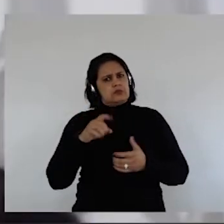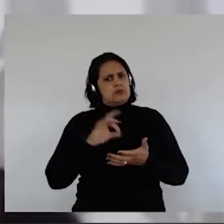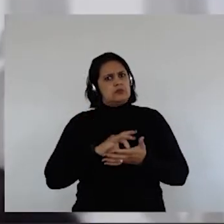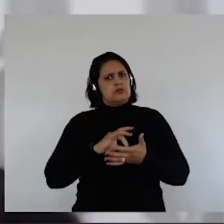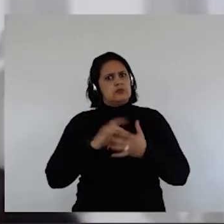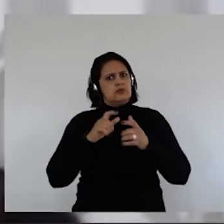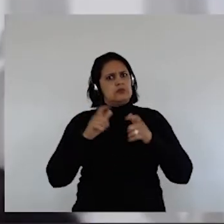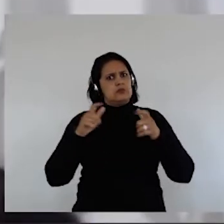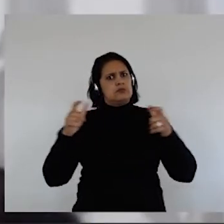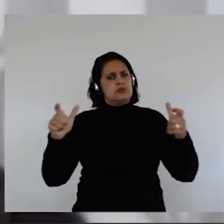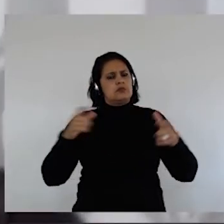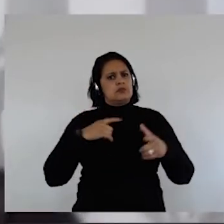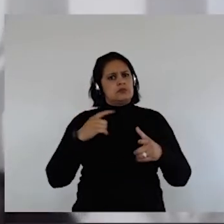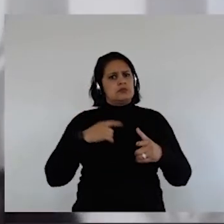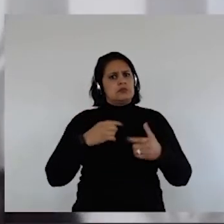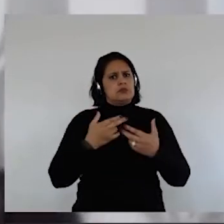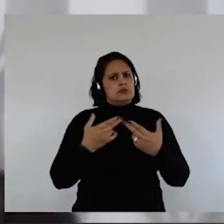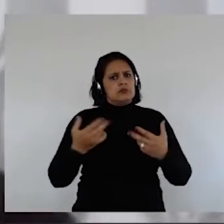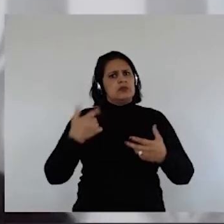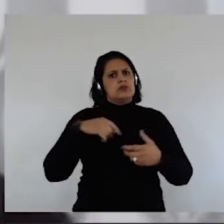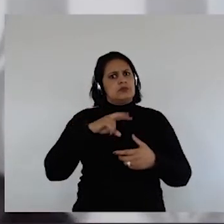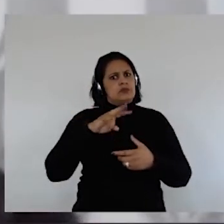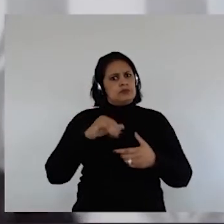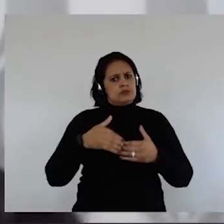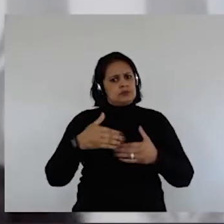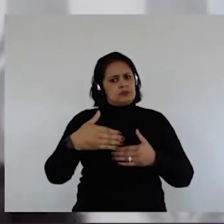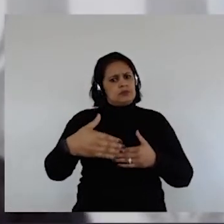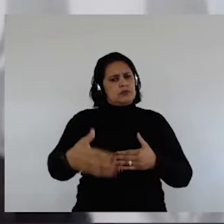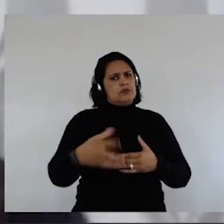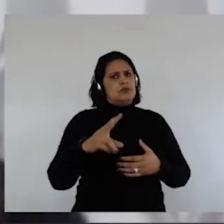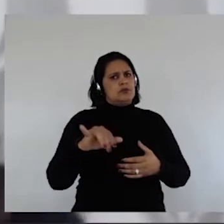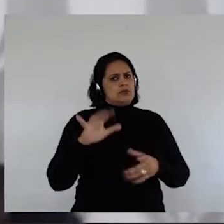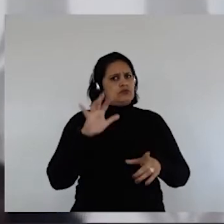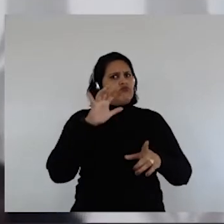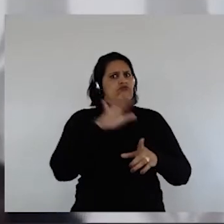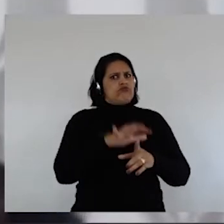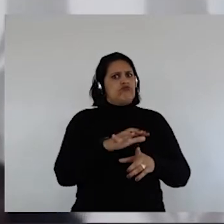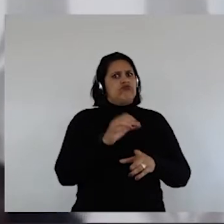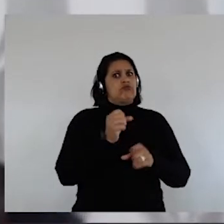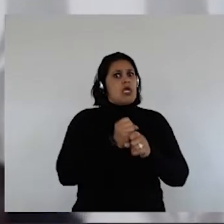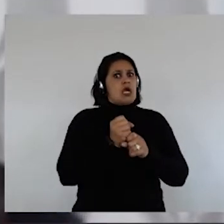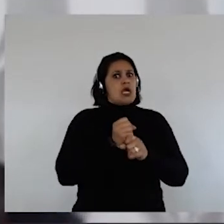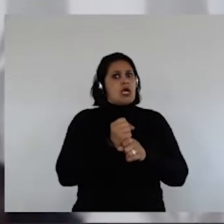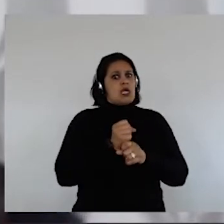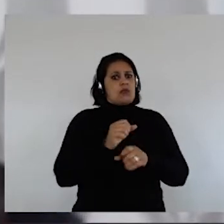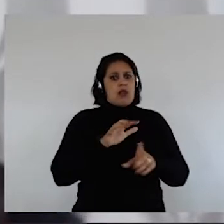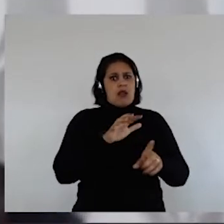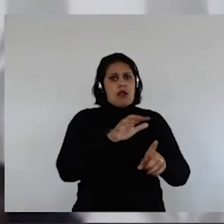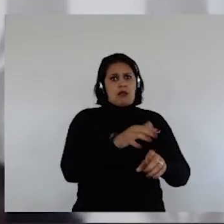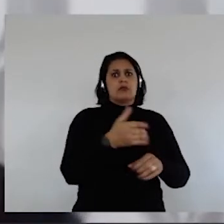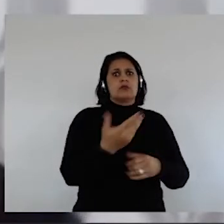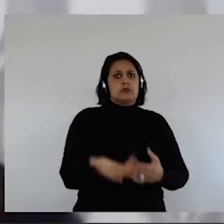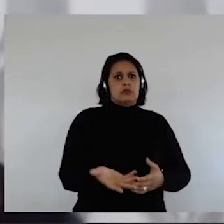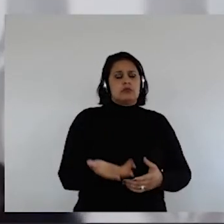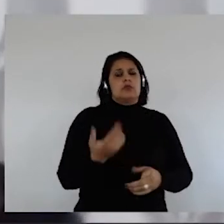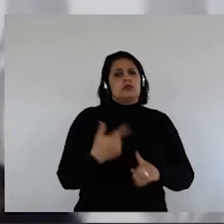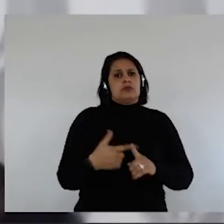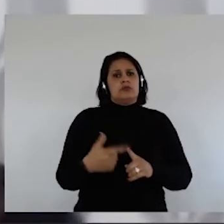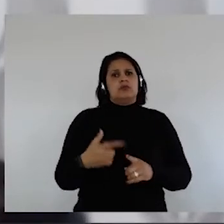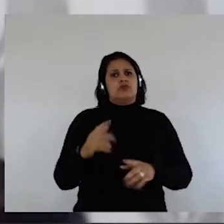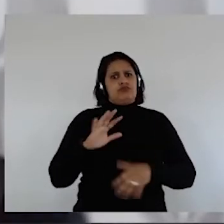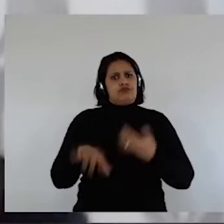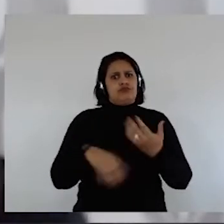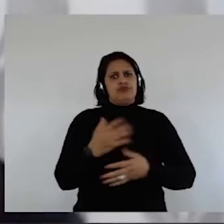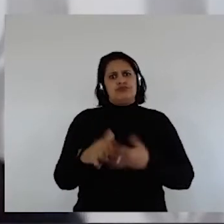ainda haverá, né? A gente vai sofrer esses reflexos nos próximos anos ainda, até que tudo se